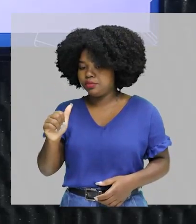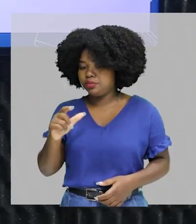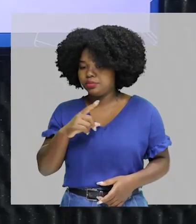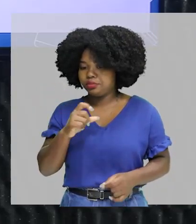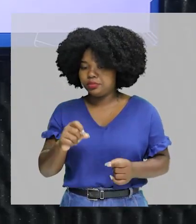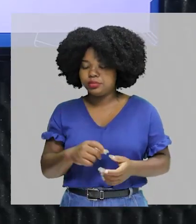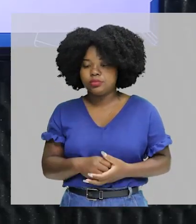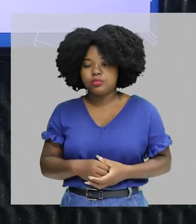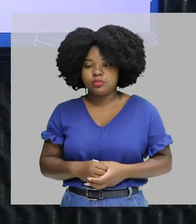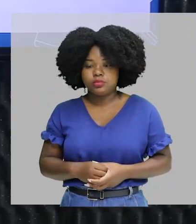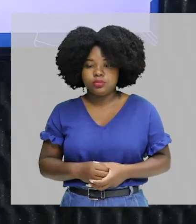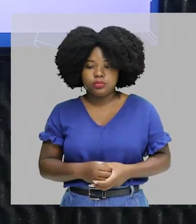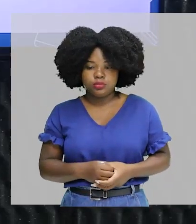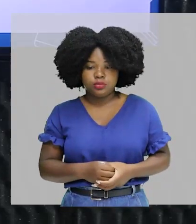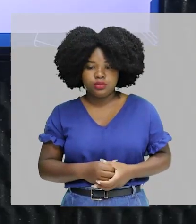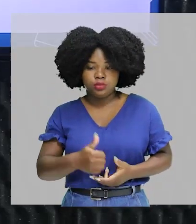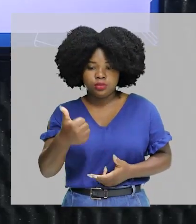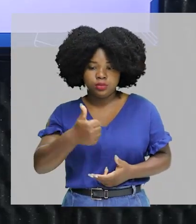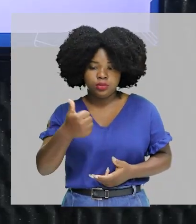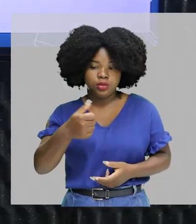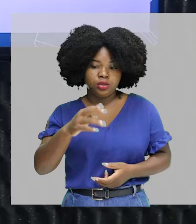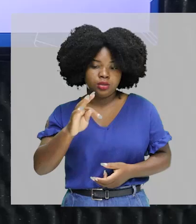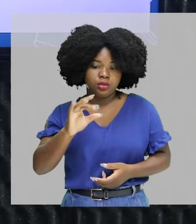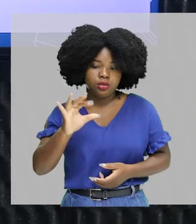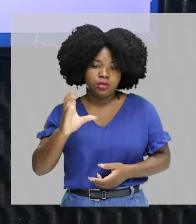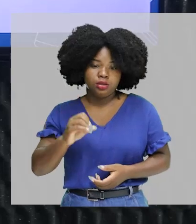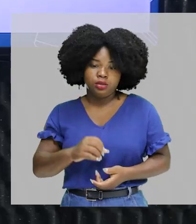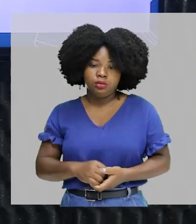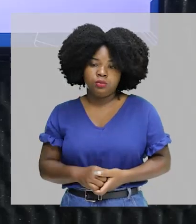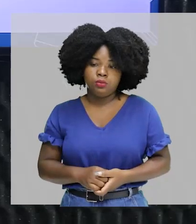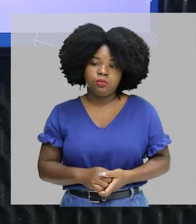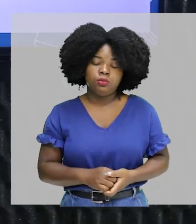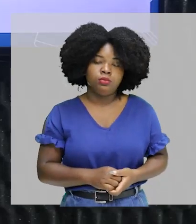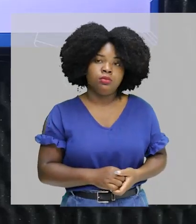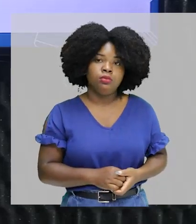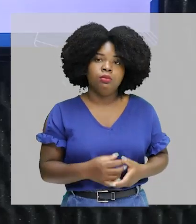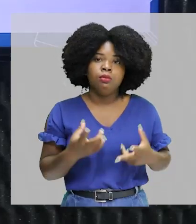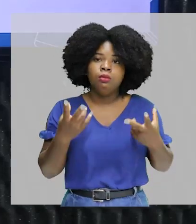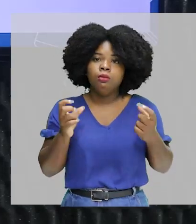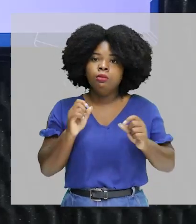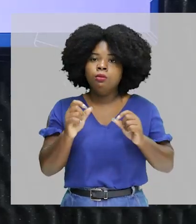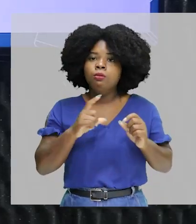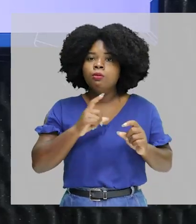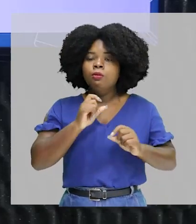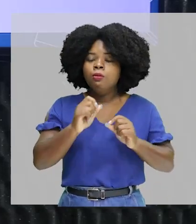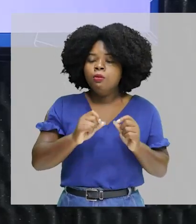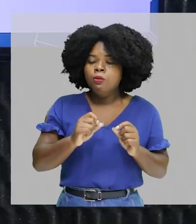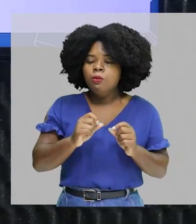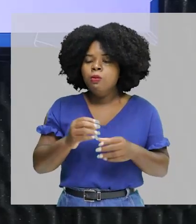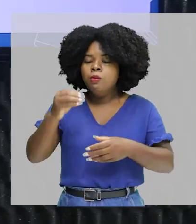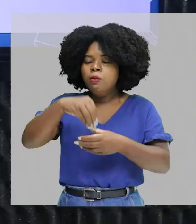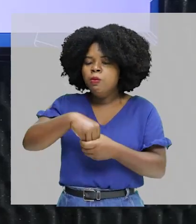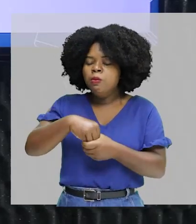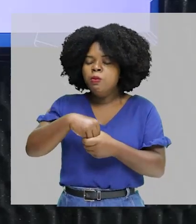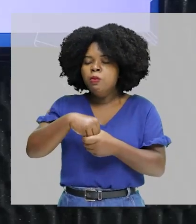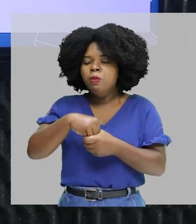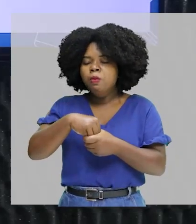formam os primeiros tecidos do embrião. Veja que aqui eu tenho uma cavidade interna chamada